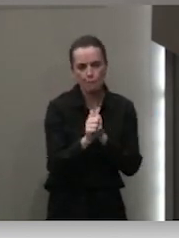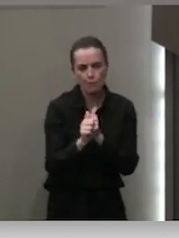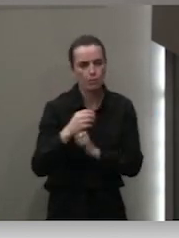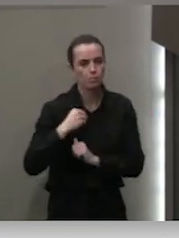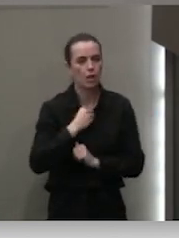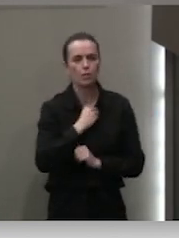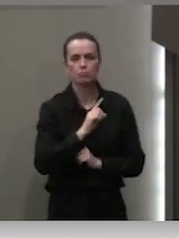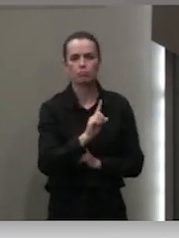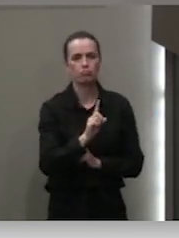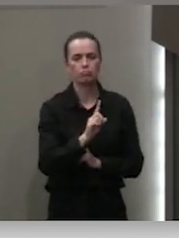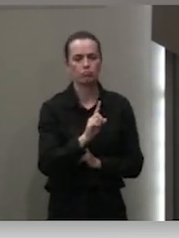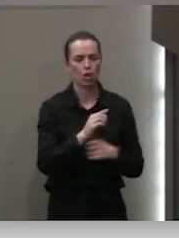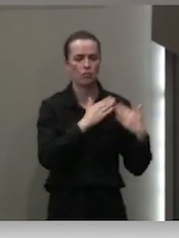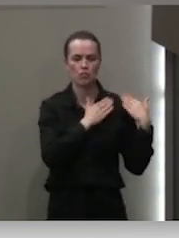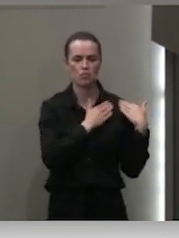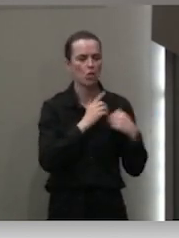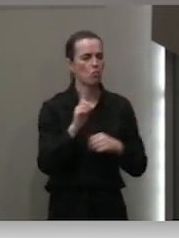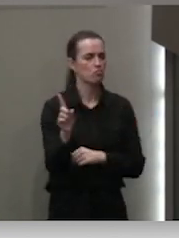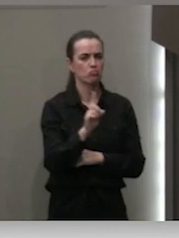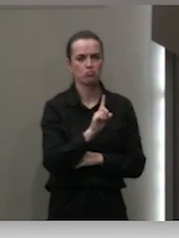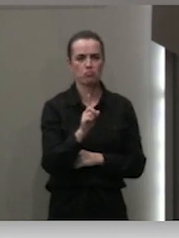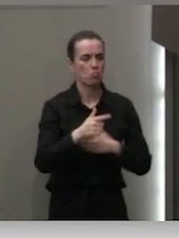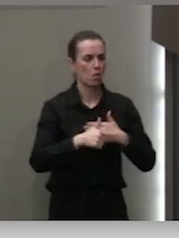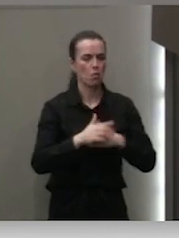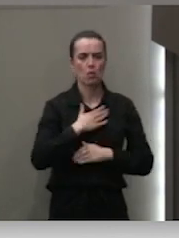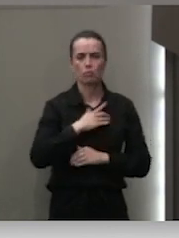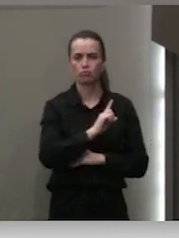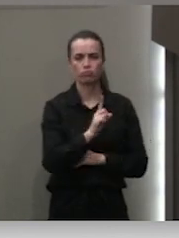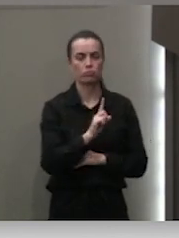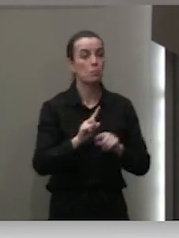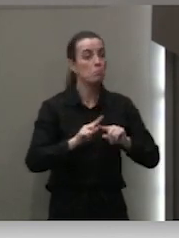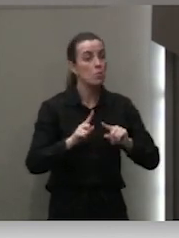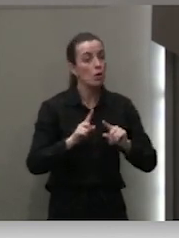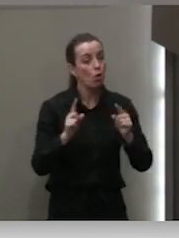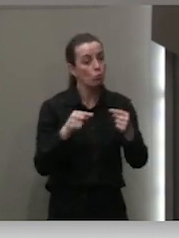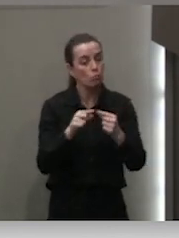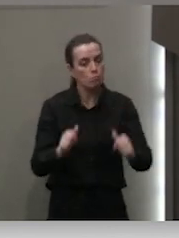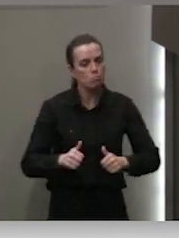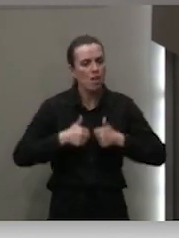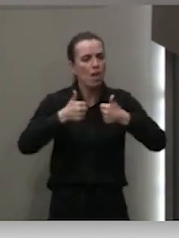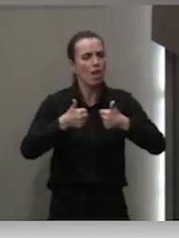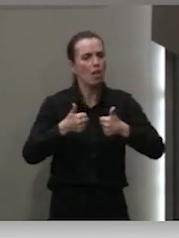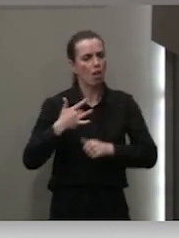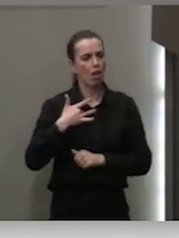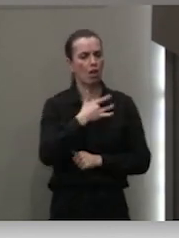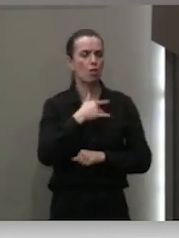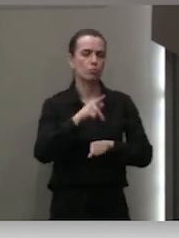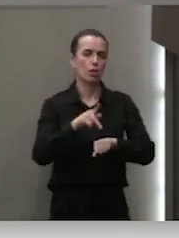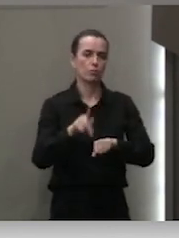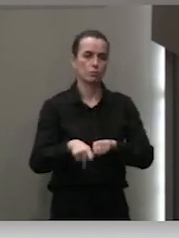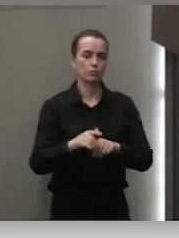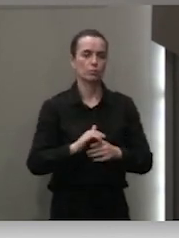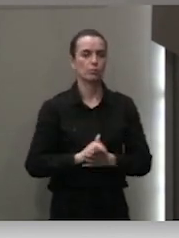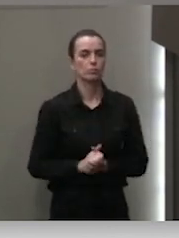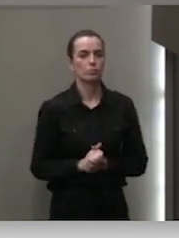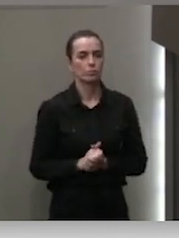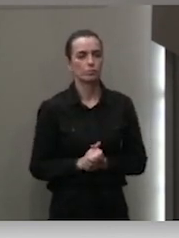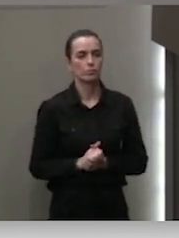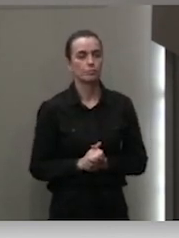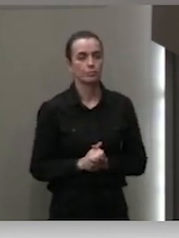é Nossa função é de apurar as circunstâncias e melhorar o serviço público de saúde em passofundo